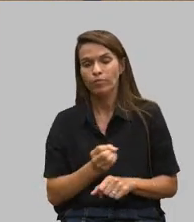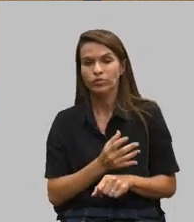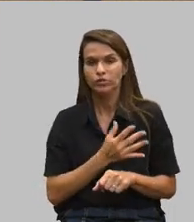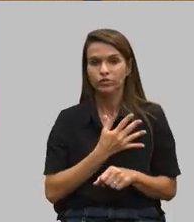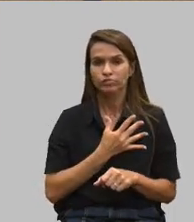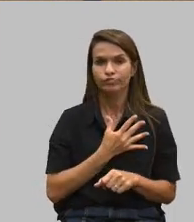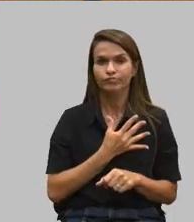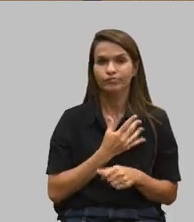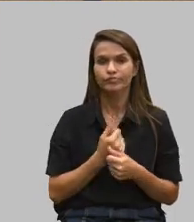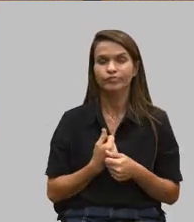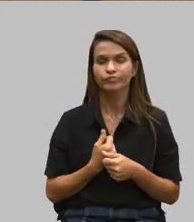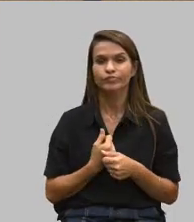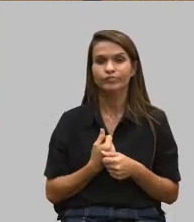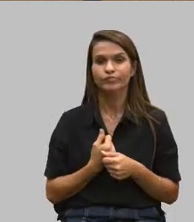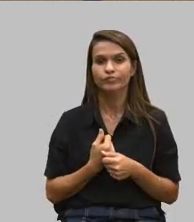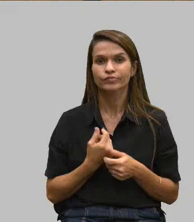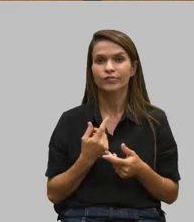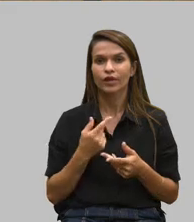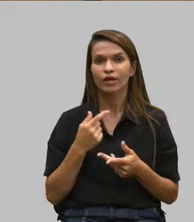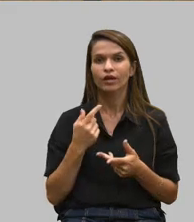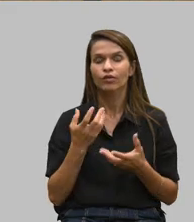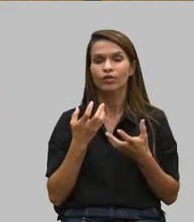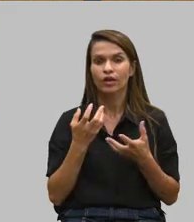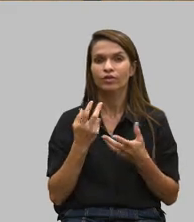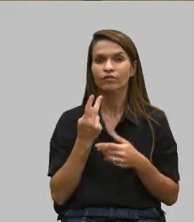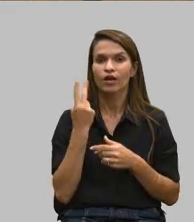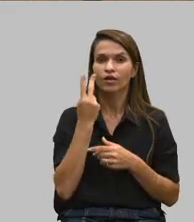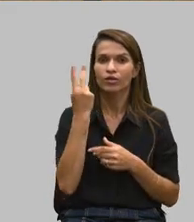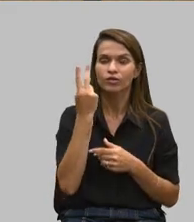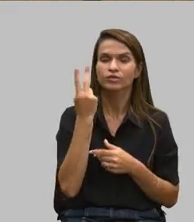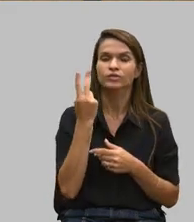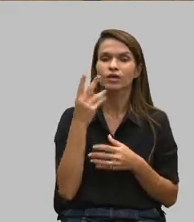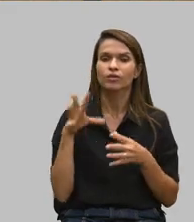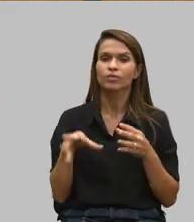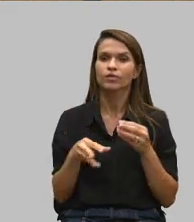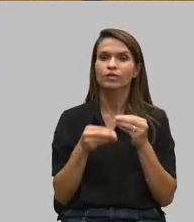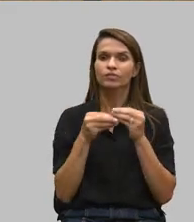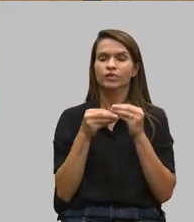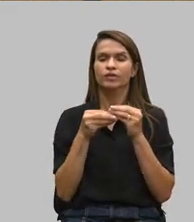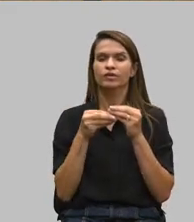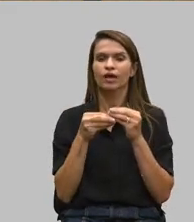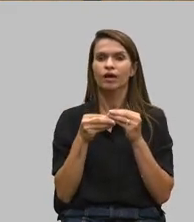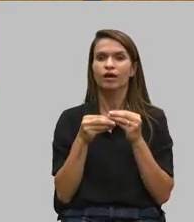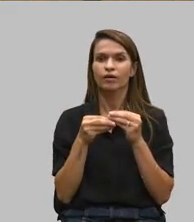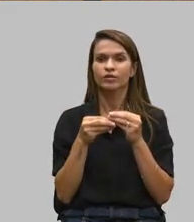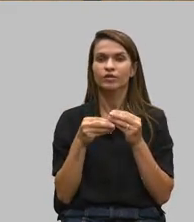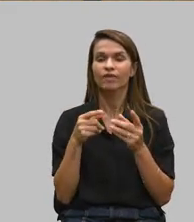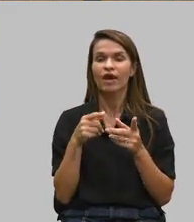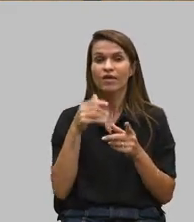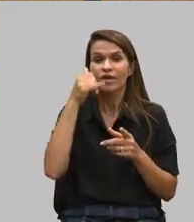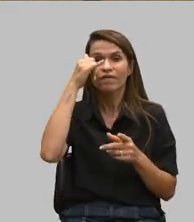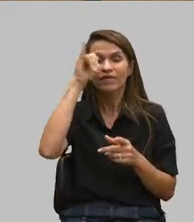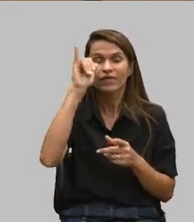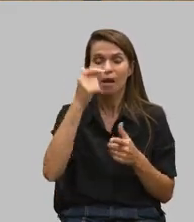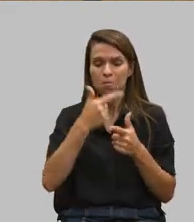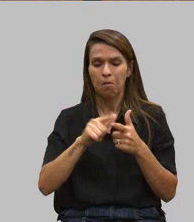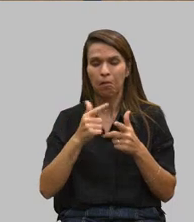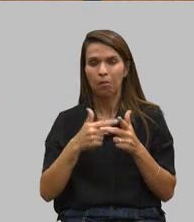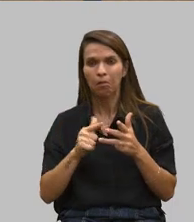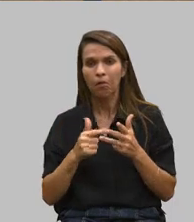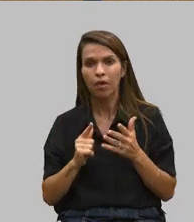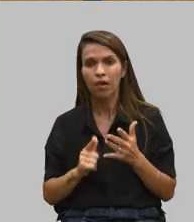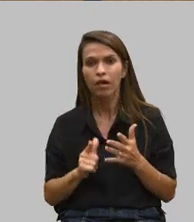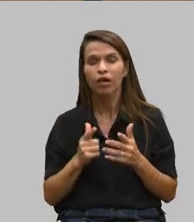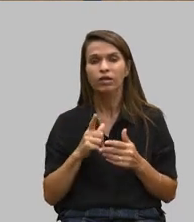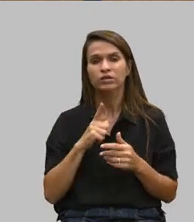mental acho que eh quero assim valorizar endossar mais ainda dizer que eu acho que isso vai prevenir muitos outros problemas eh da